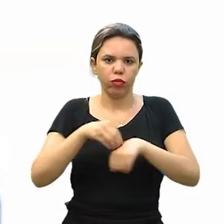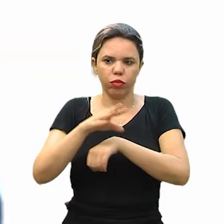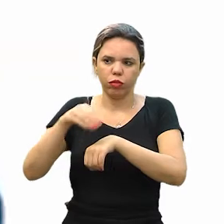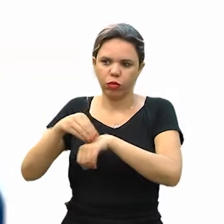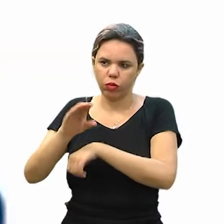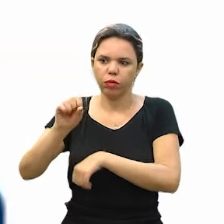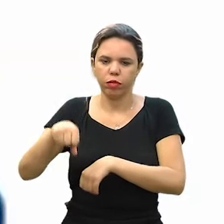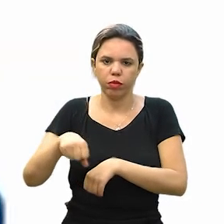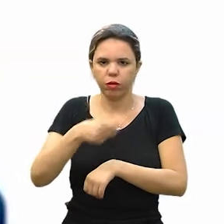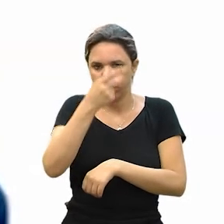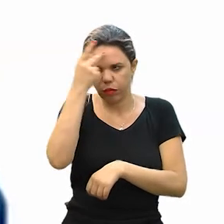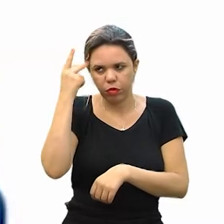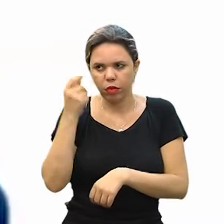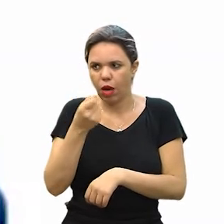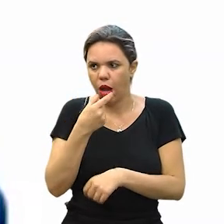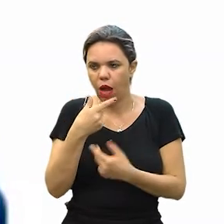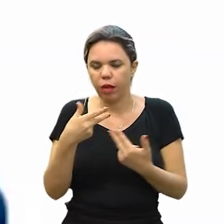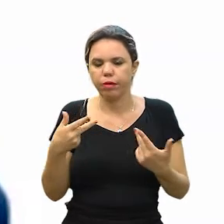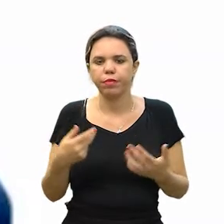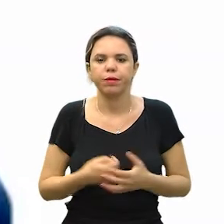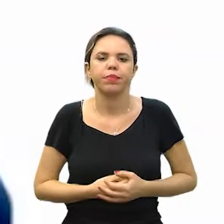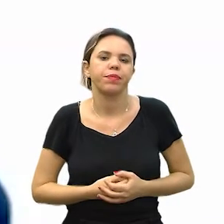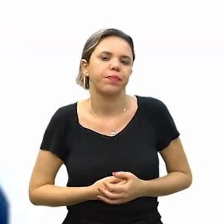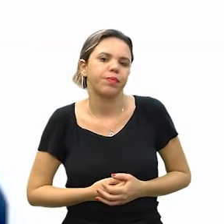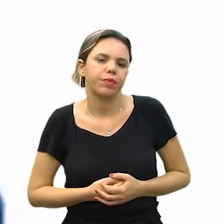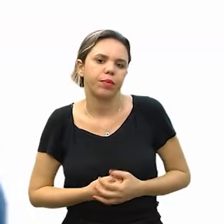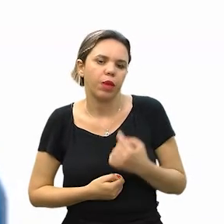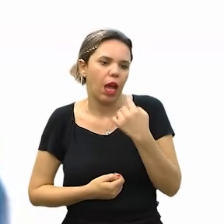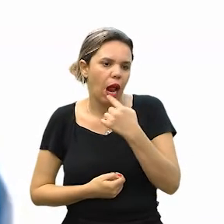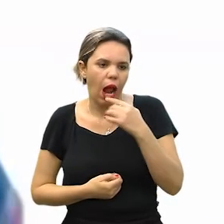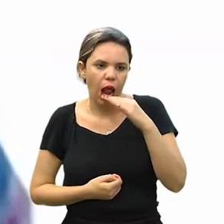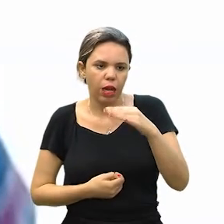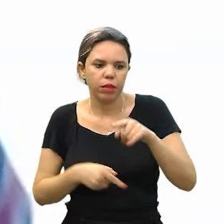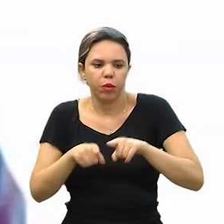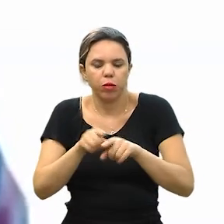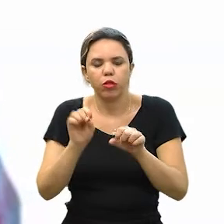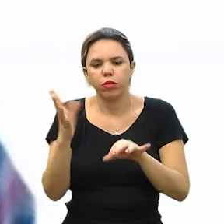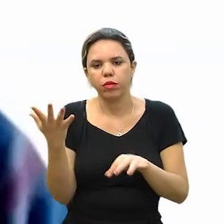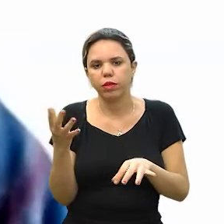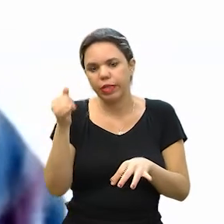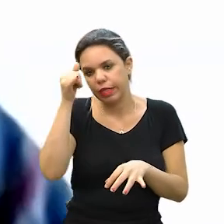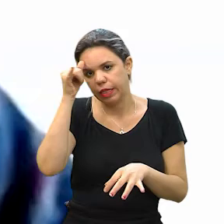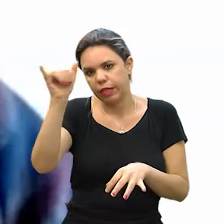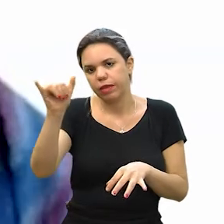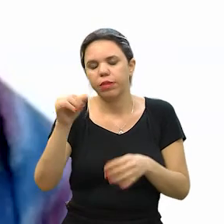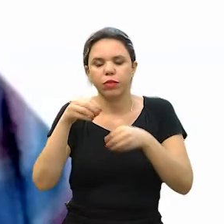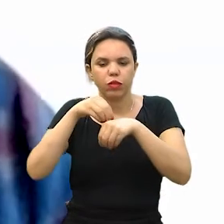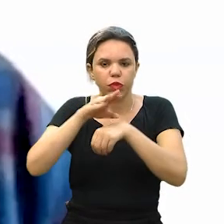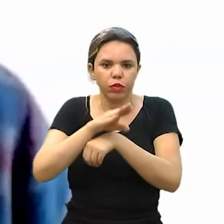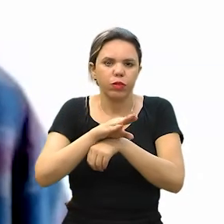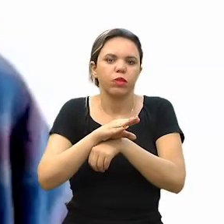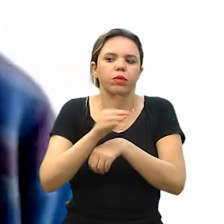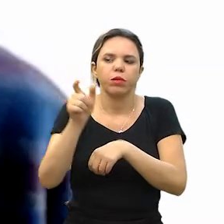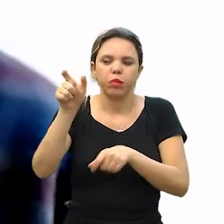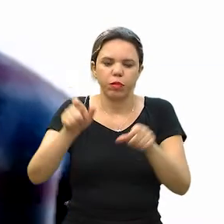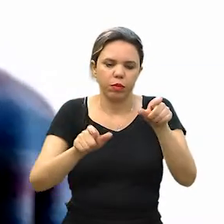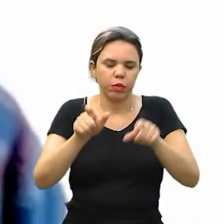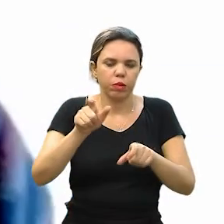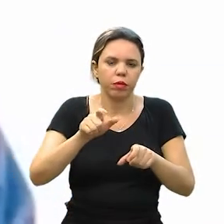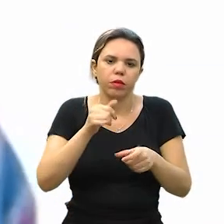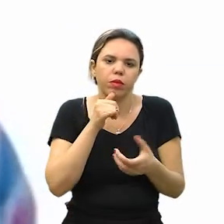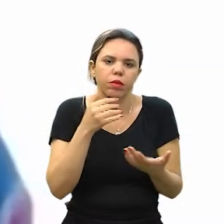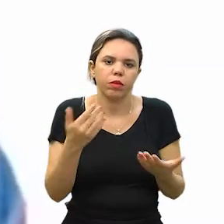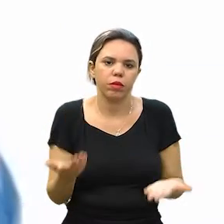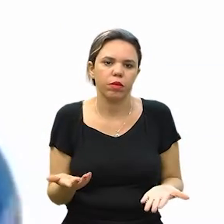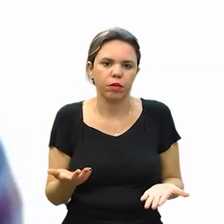pode transmitir esse vírus por via aérea. Então, o que poderia prevenir essa transmissão de indivíduo para